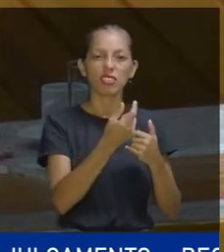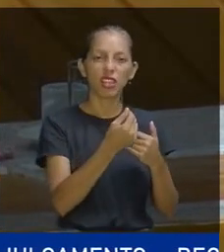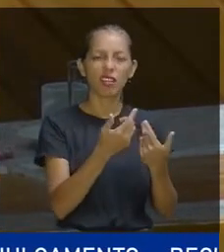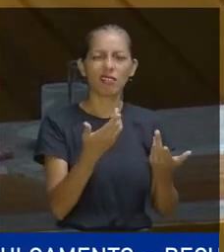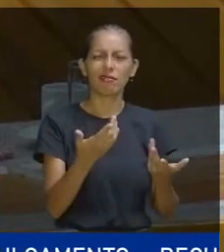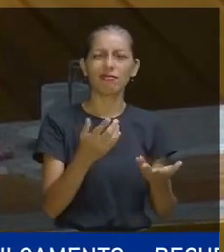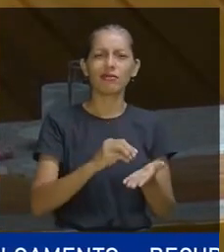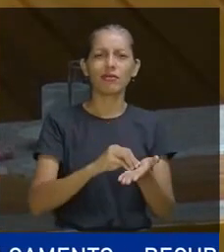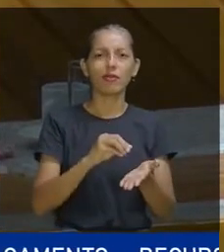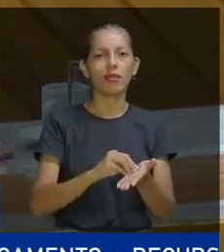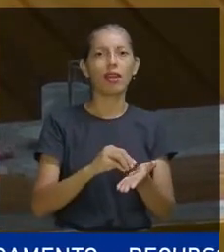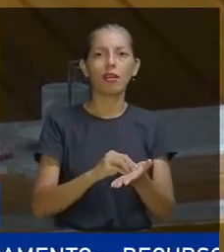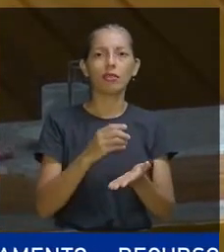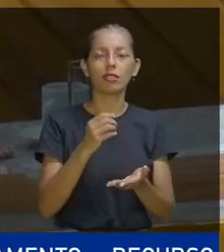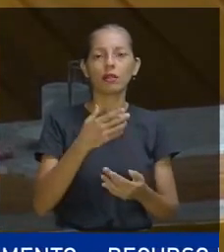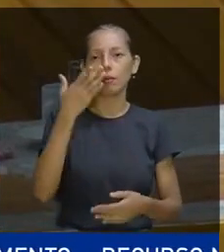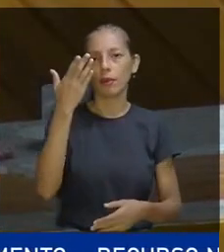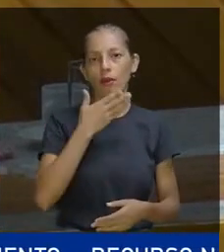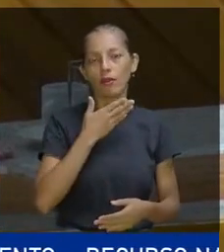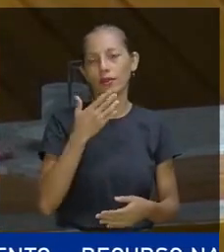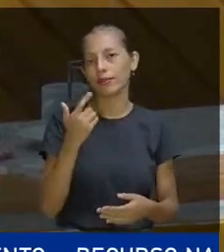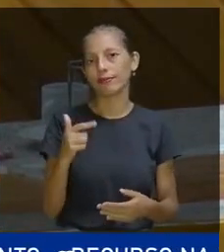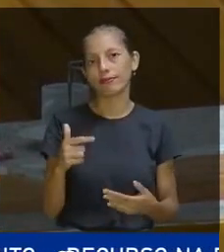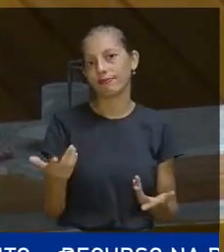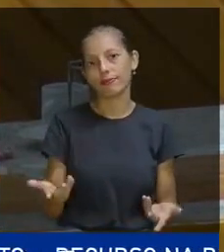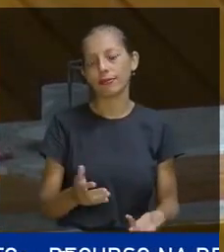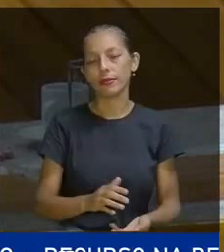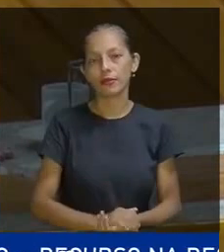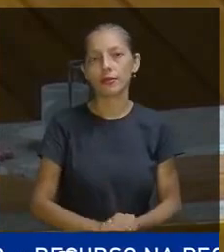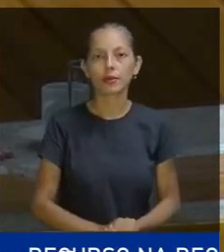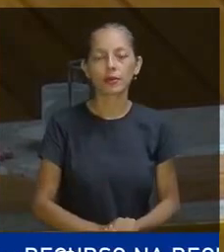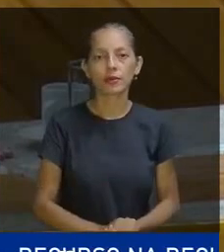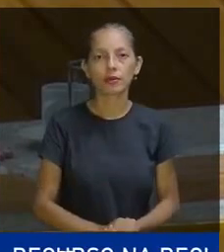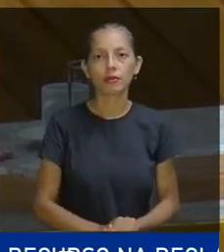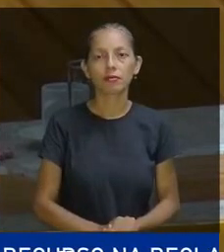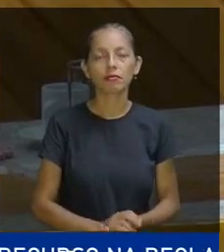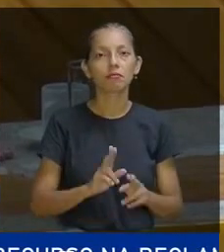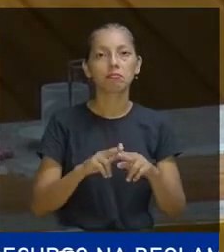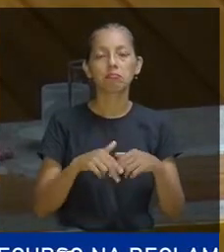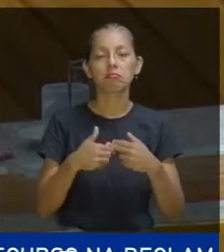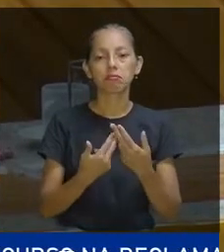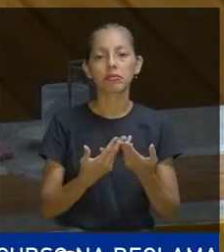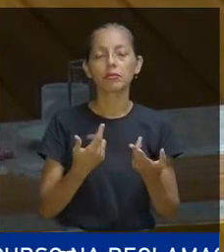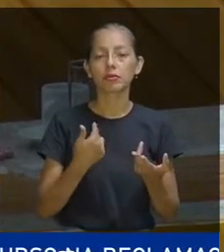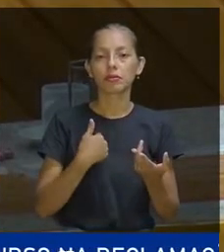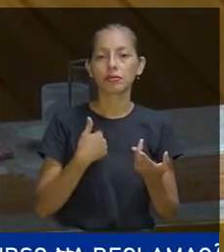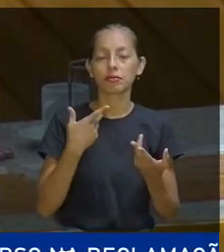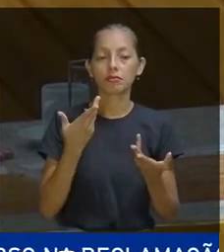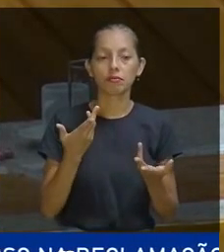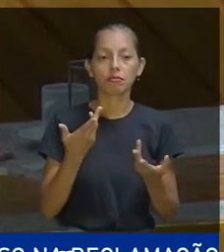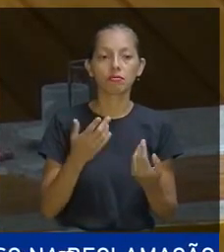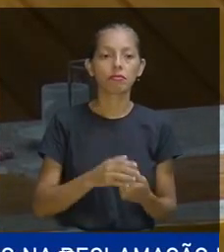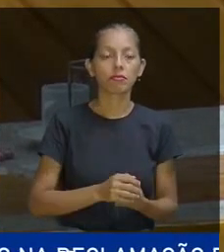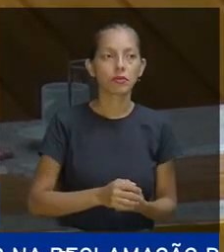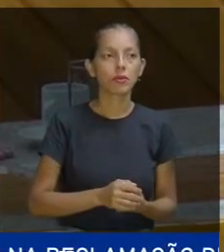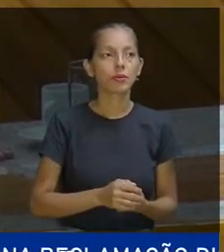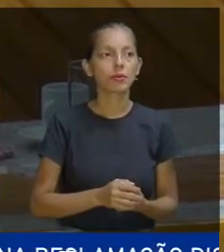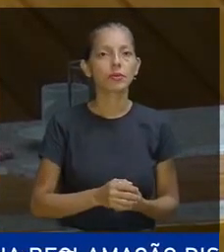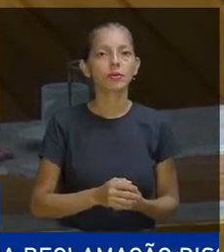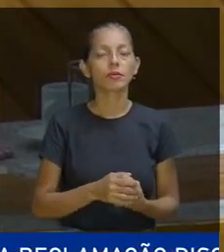Esses dados não tem, né? Então, senhor presidente, realmente não tem nenhum elemento de convicção que possa levar